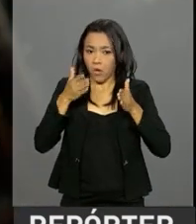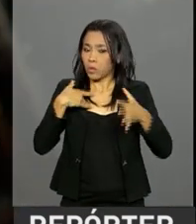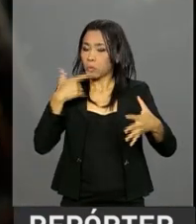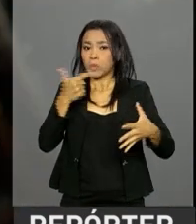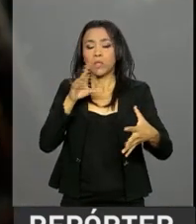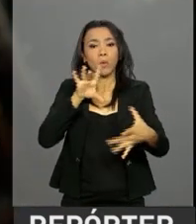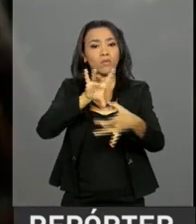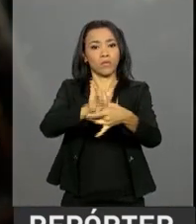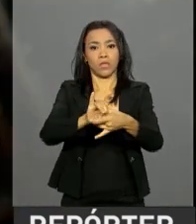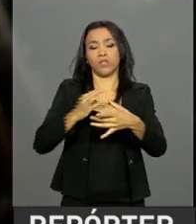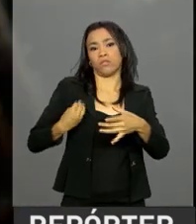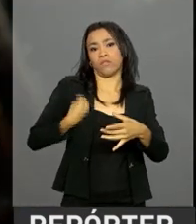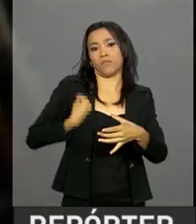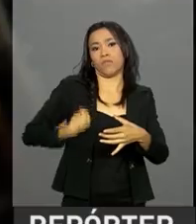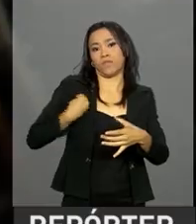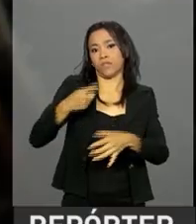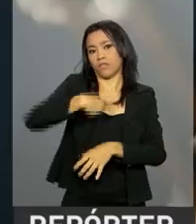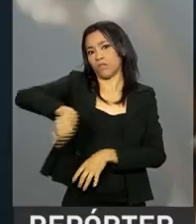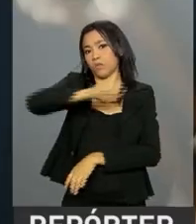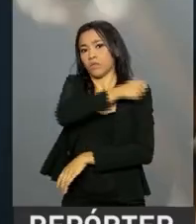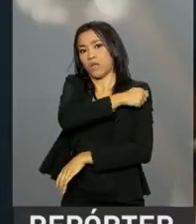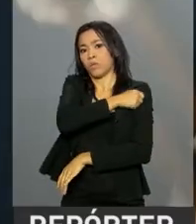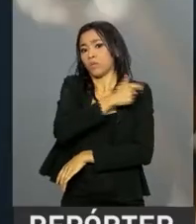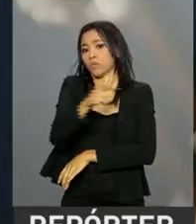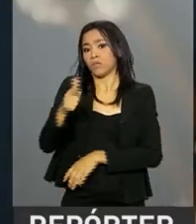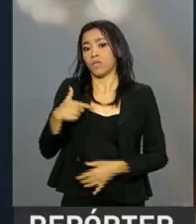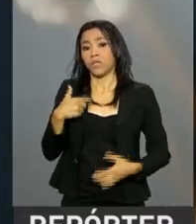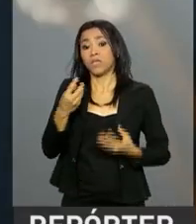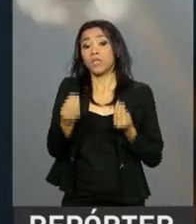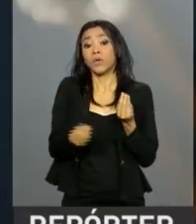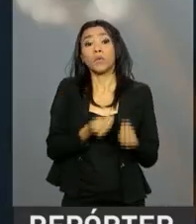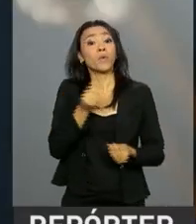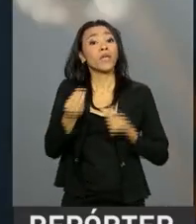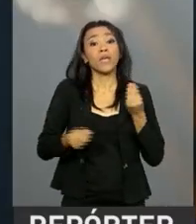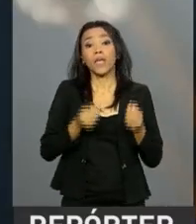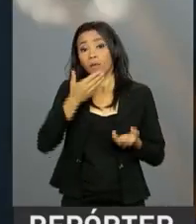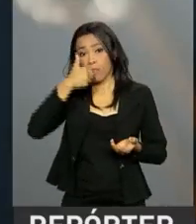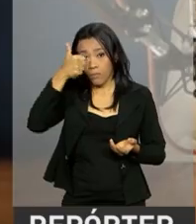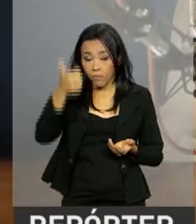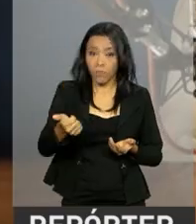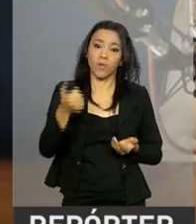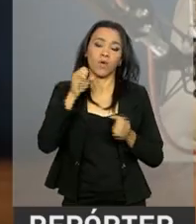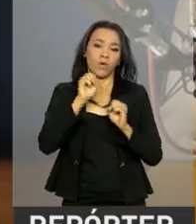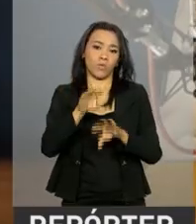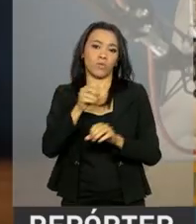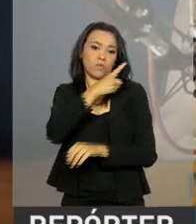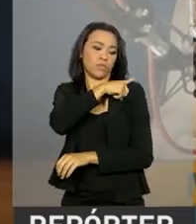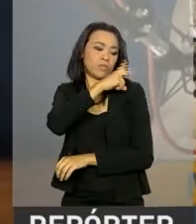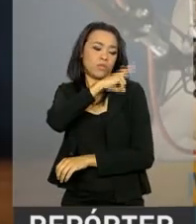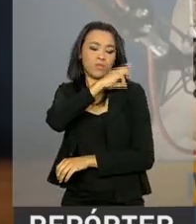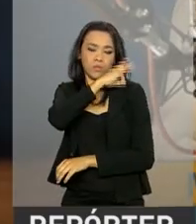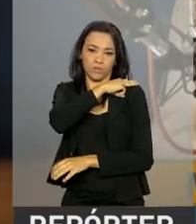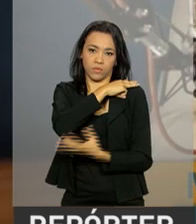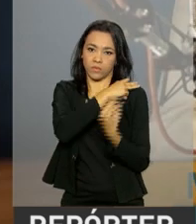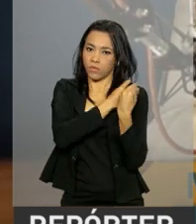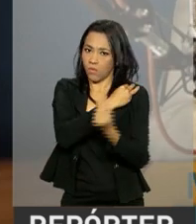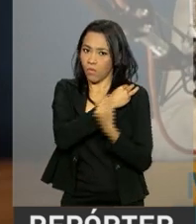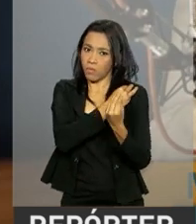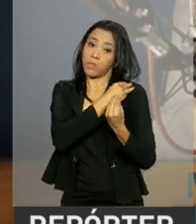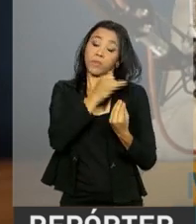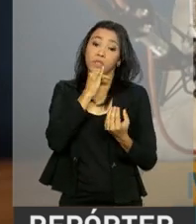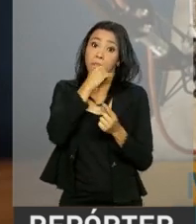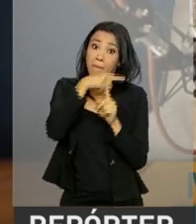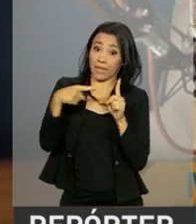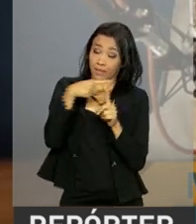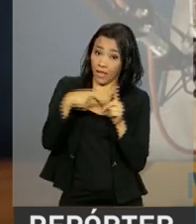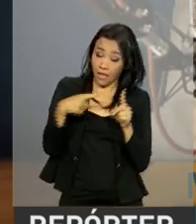dos alunos com nada disso né então o que que é ideal para ensino médio é você ter pelo menos a metade